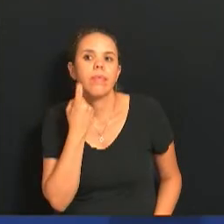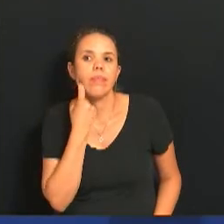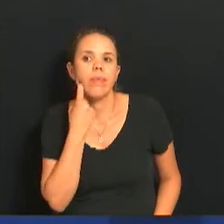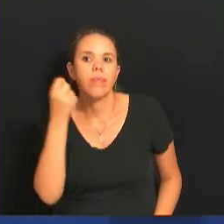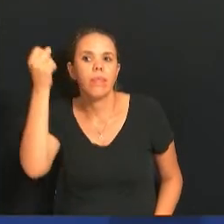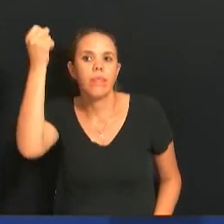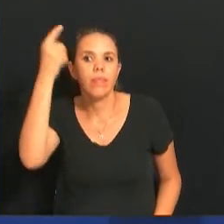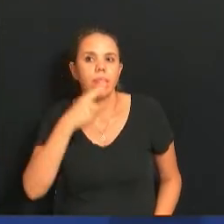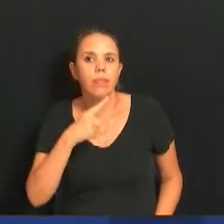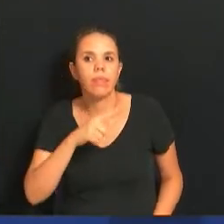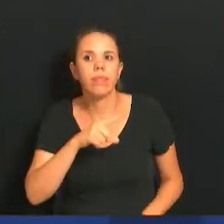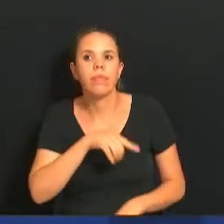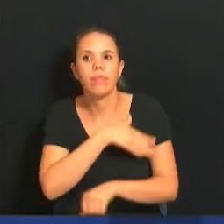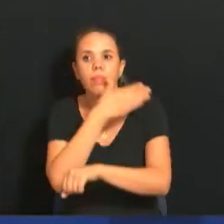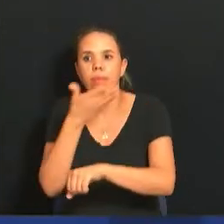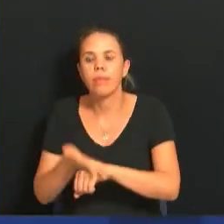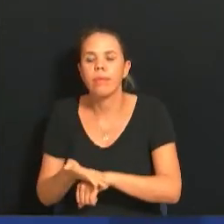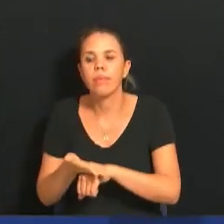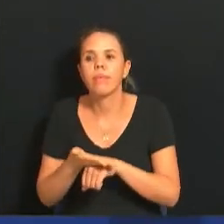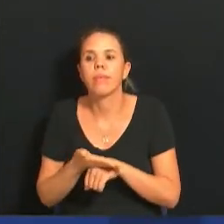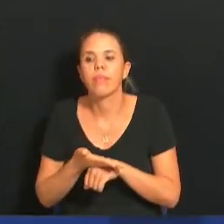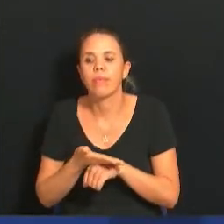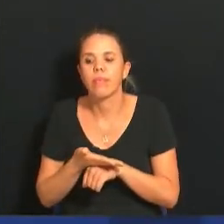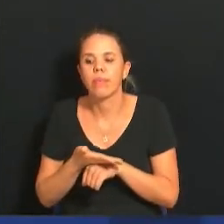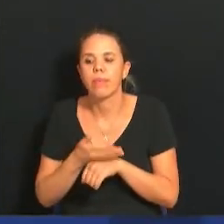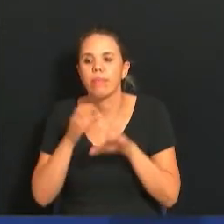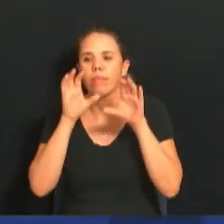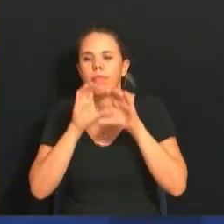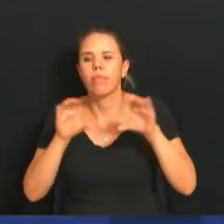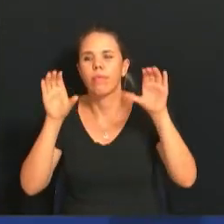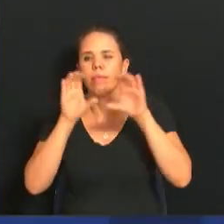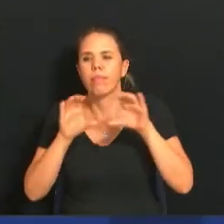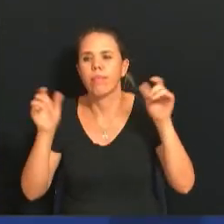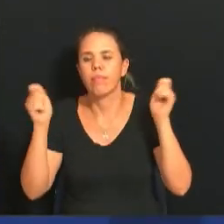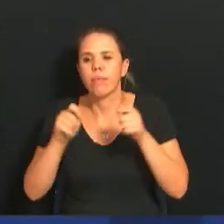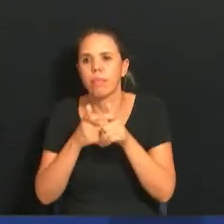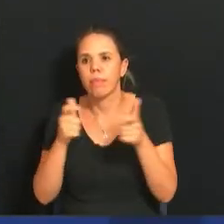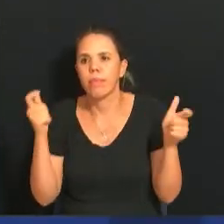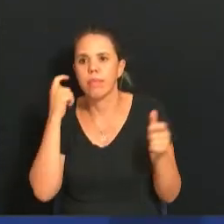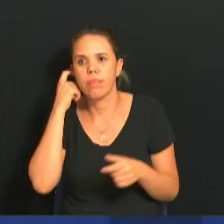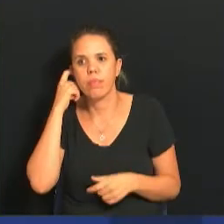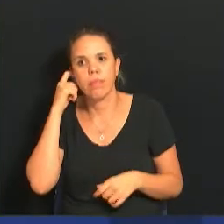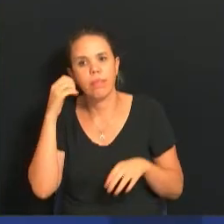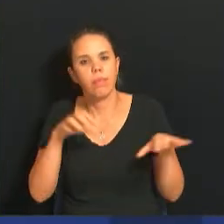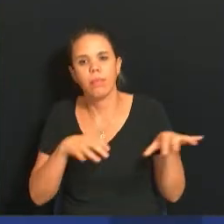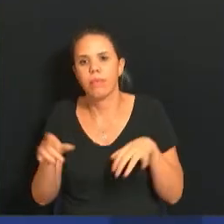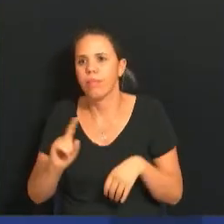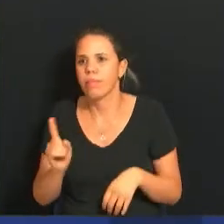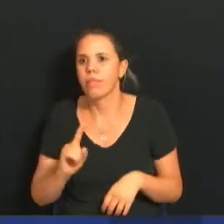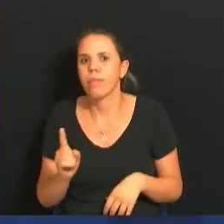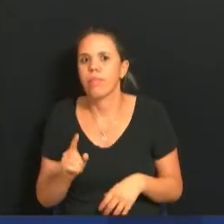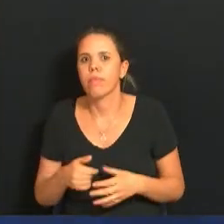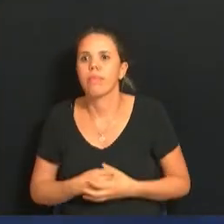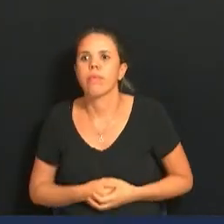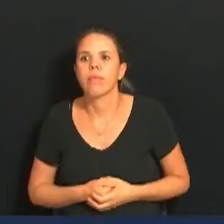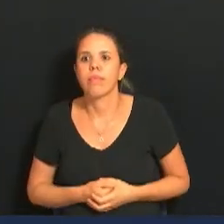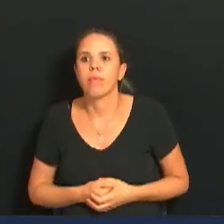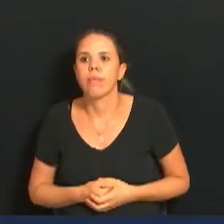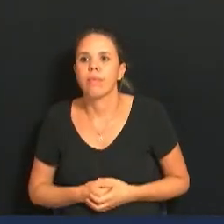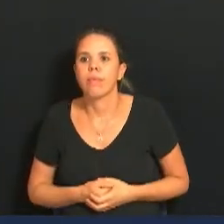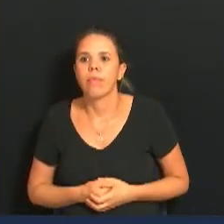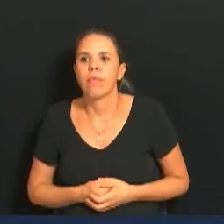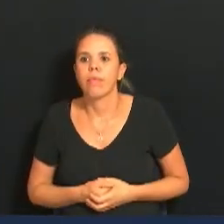sol aparecendo durante todo o dia, a nebulosidade aumenta, mas não deve chover aqui na cidade. Sobre